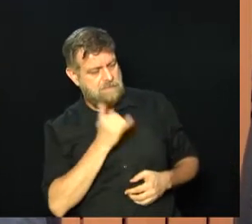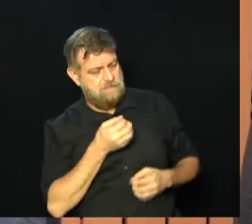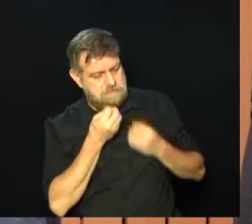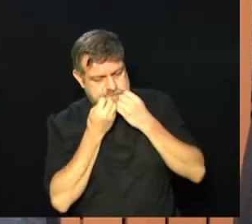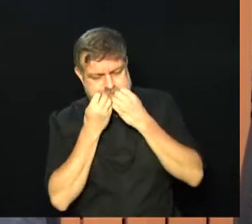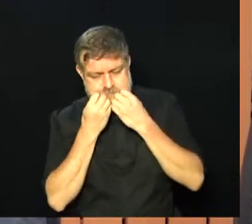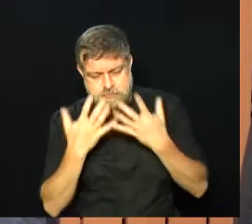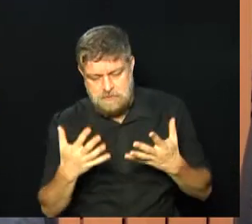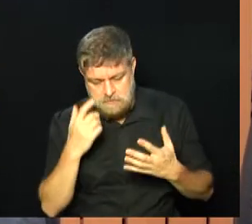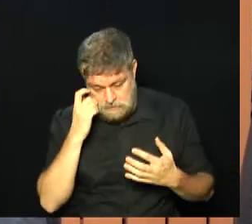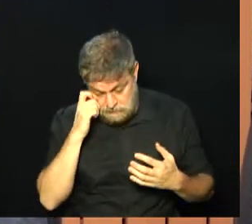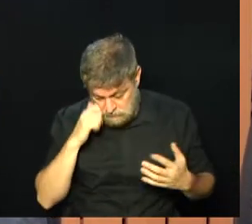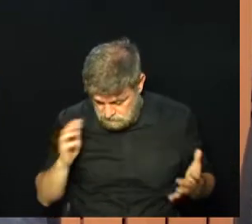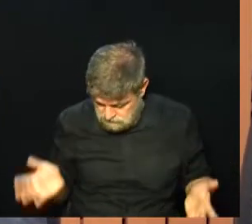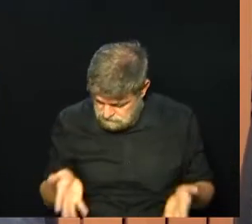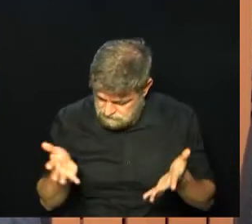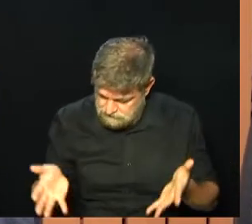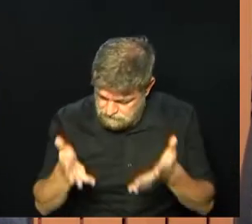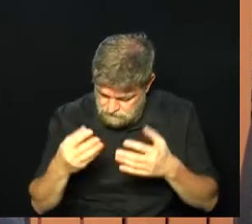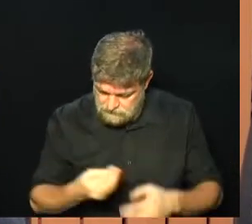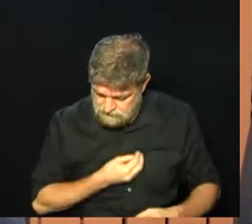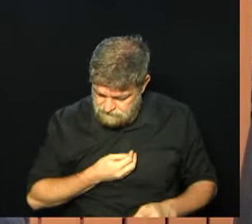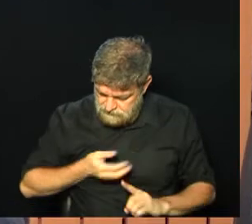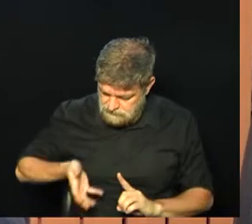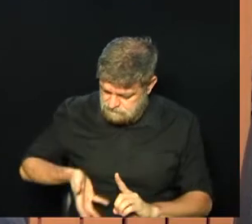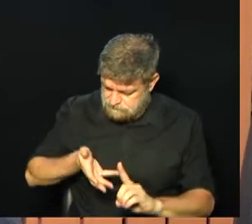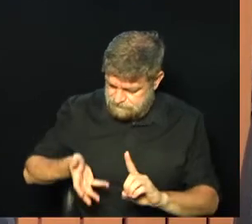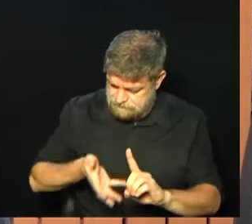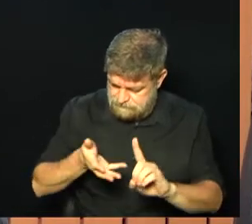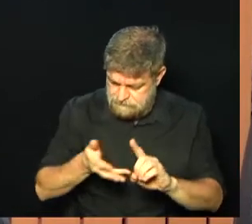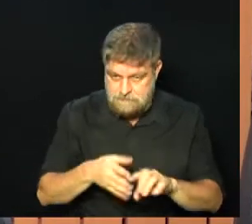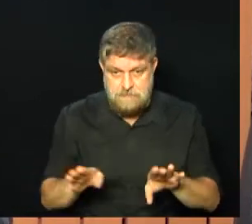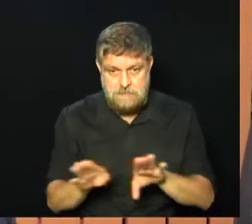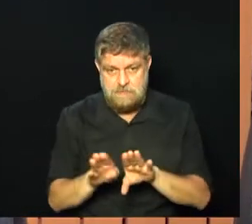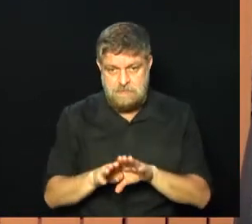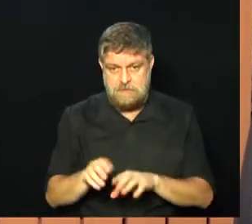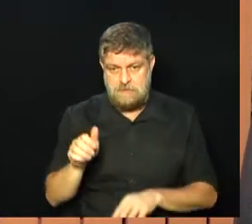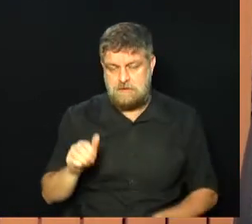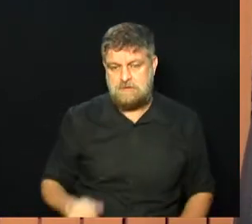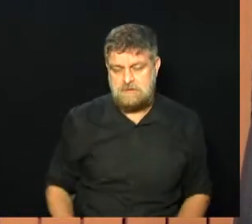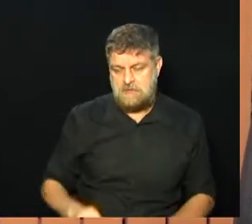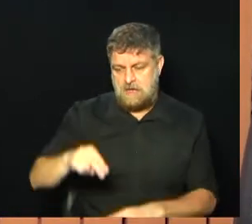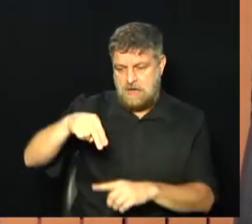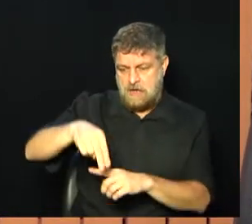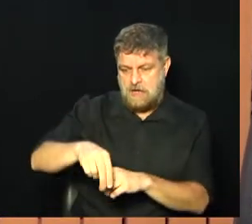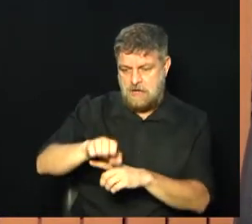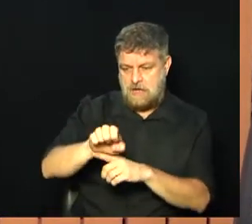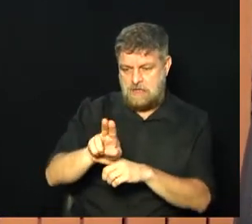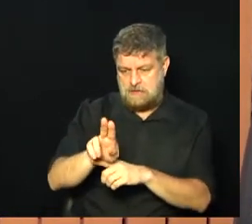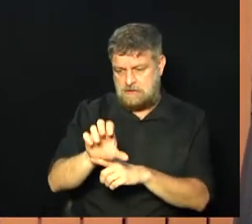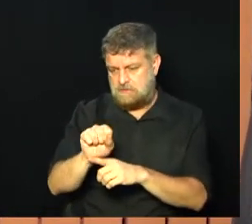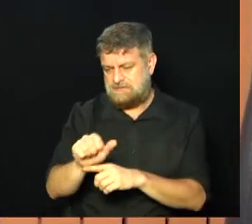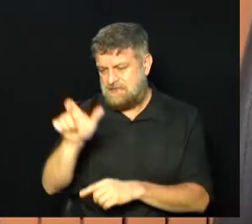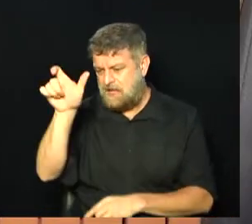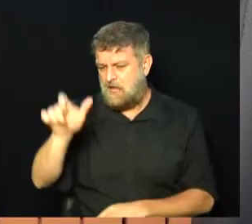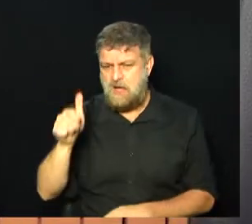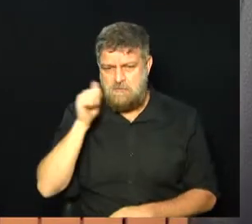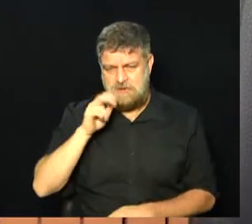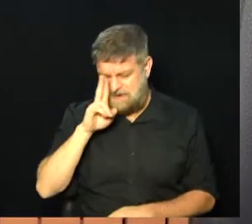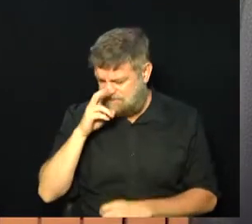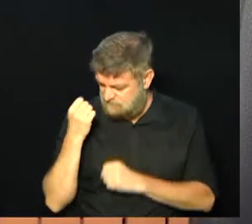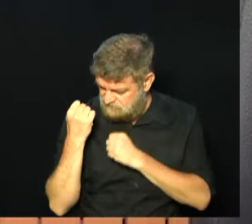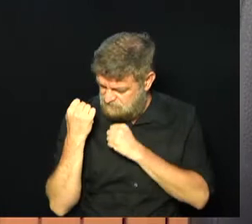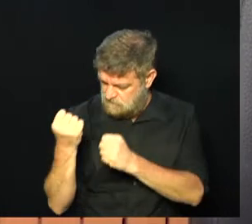seu incentivo, estímulo à vida. Parabenizar a dona Neuza Santana também, por ser essa mulher guerreira e